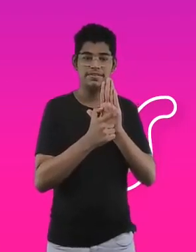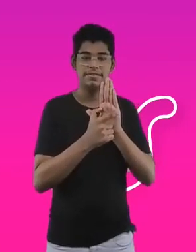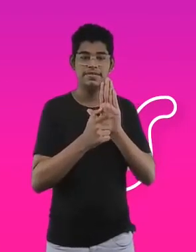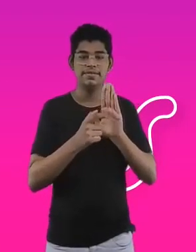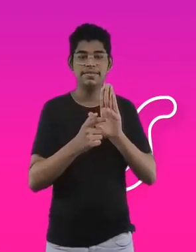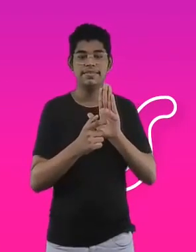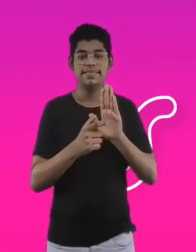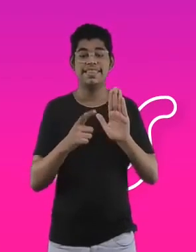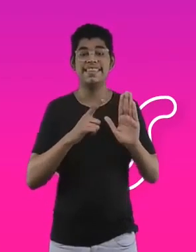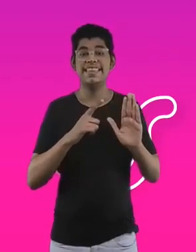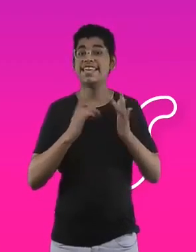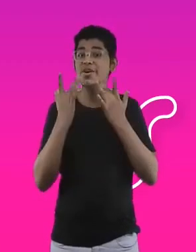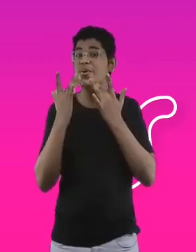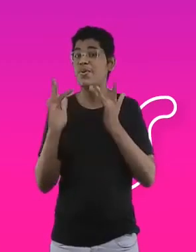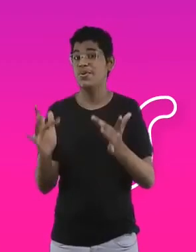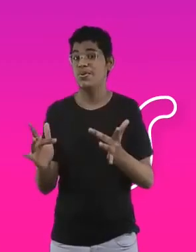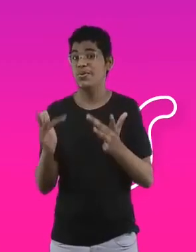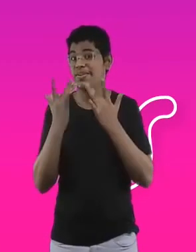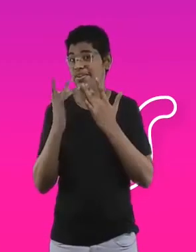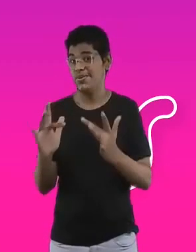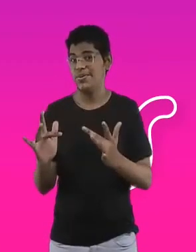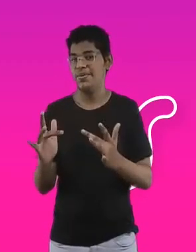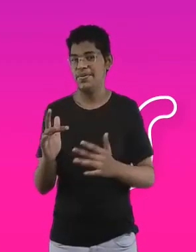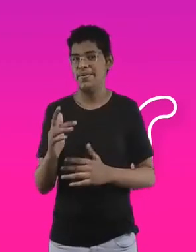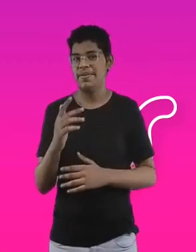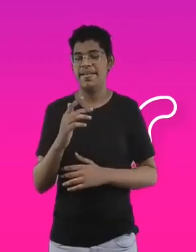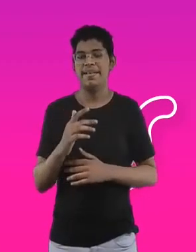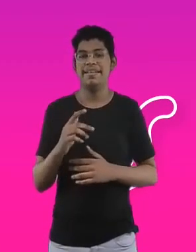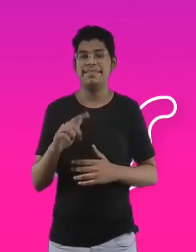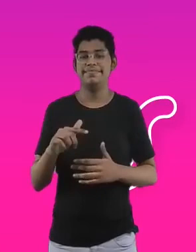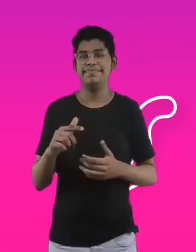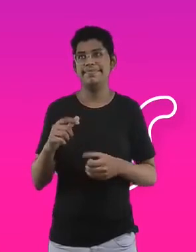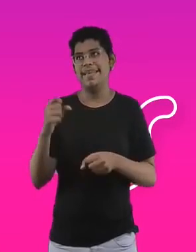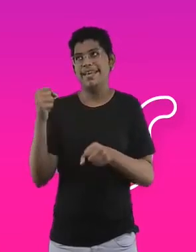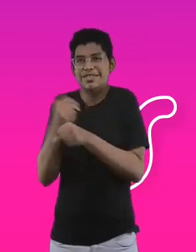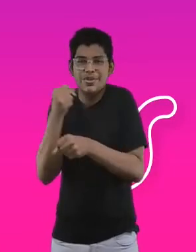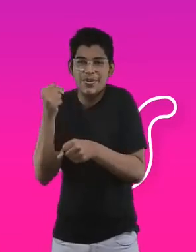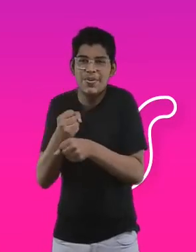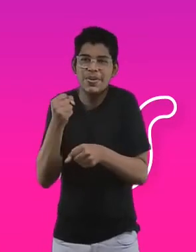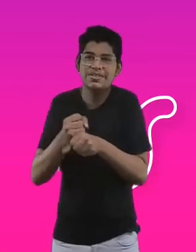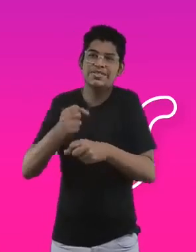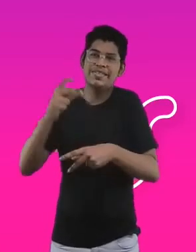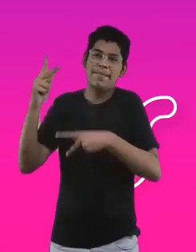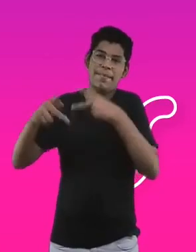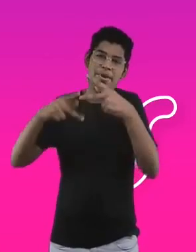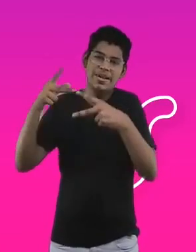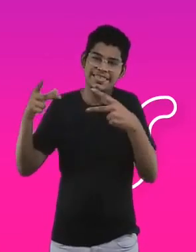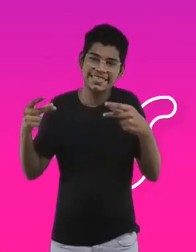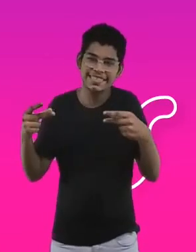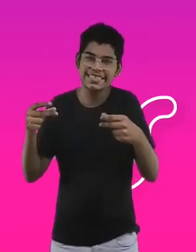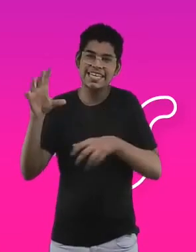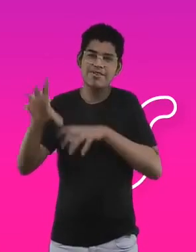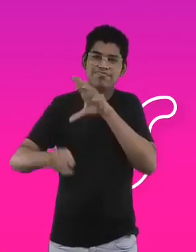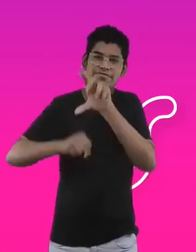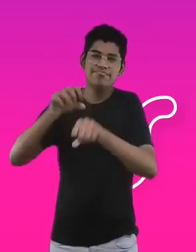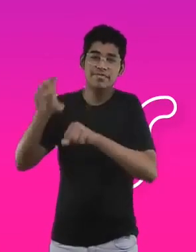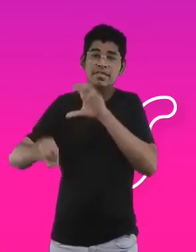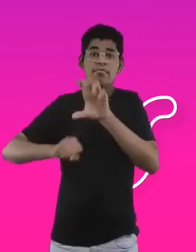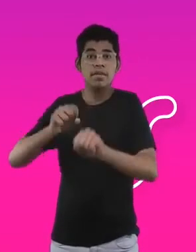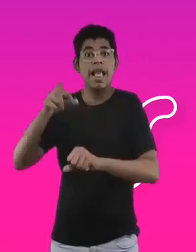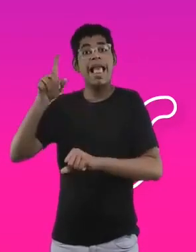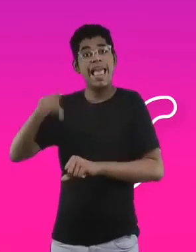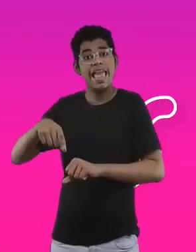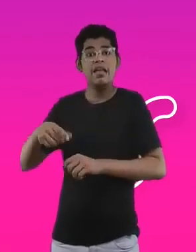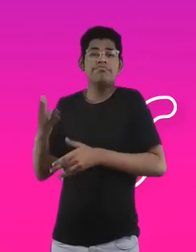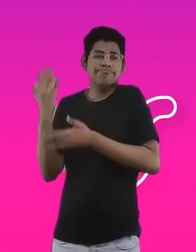foi minerado. E quem começou esse processo de mineração aqui, né, é a população negra, que vem para cá